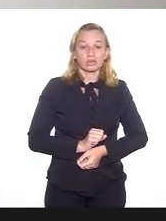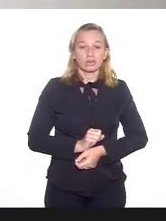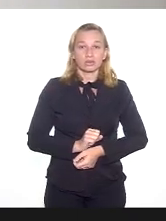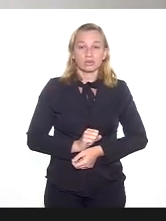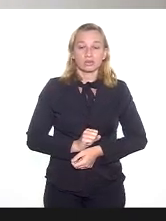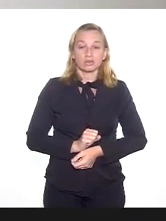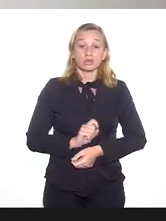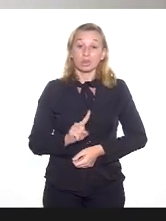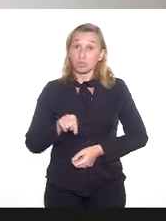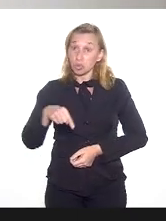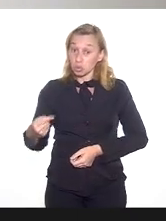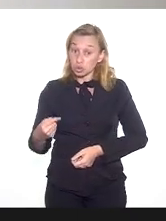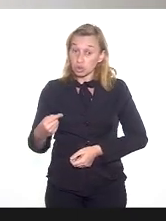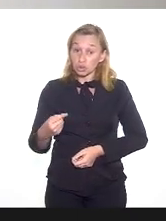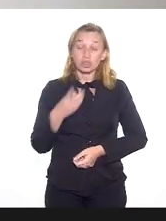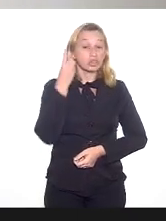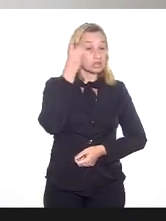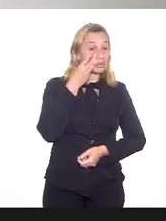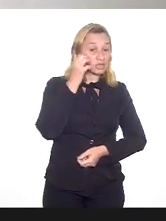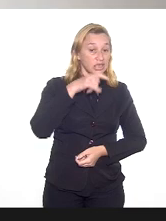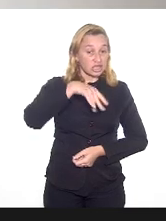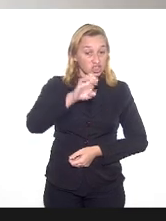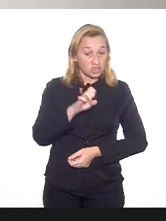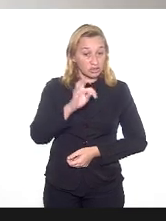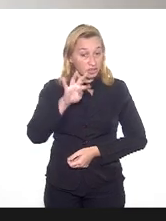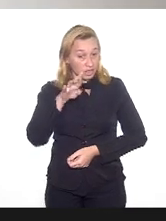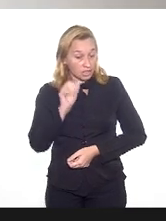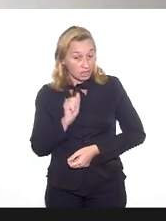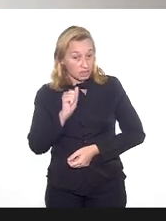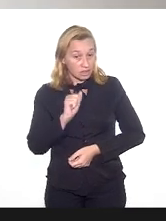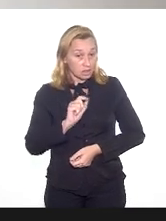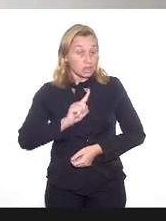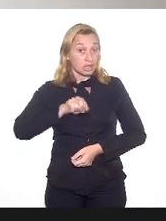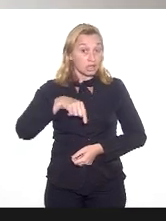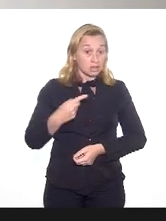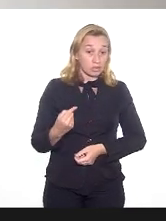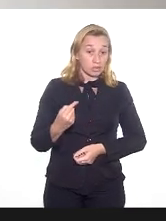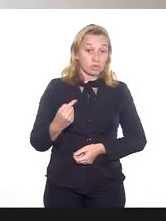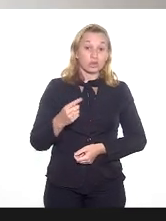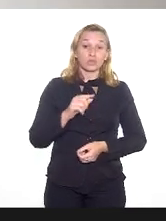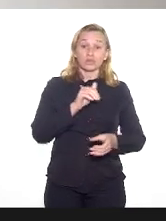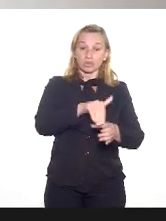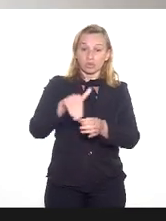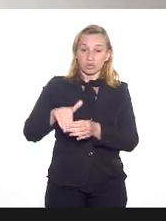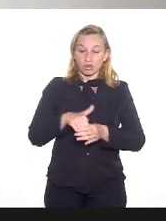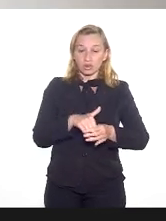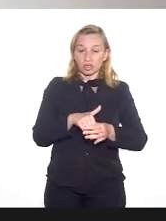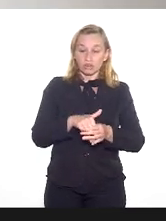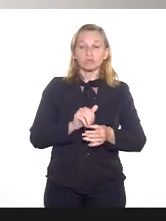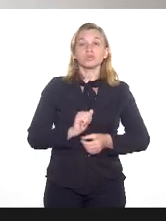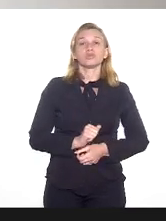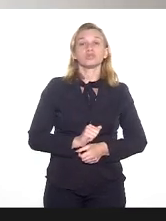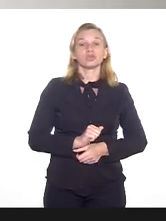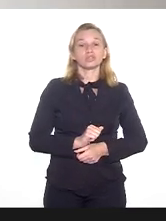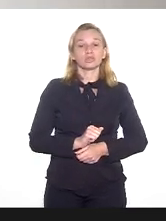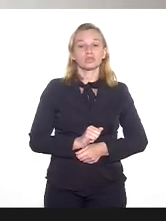na sequência, o deputado Alexandre Freitas, e aí os demais deputados votamos